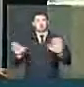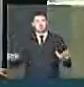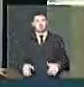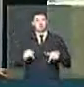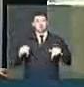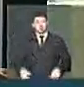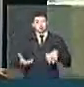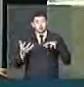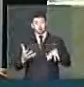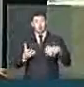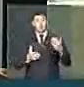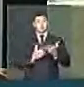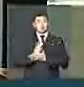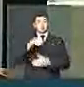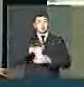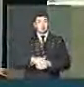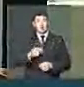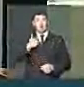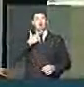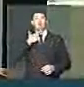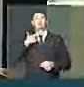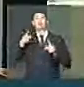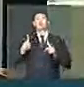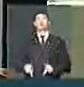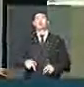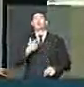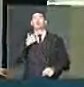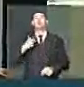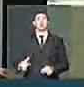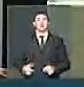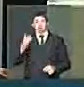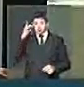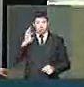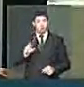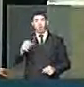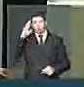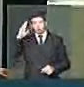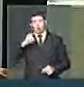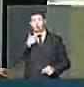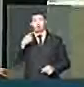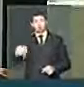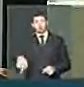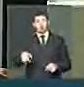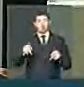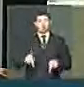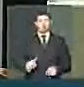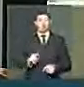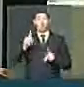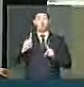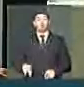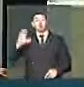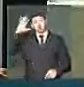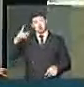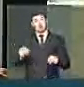Congresso eleito não é dono da vontade popular, nem a presidente Dilma eleita. O povo tem que